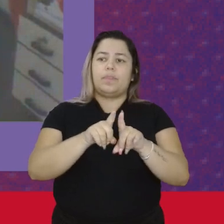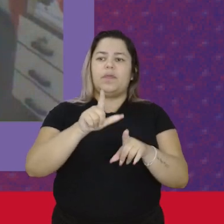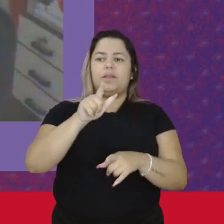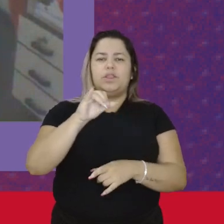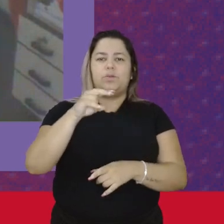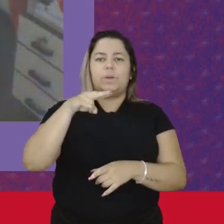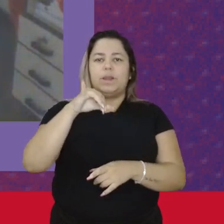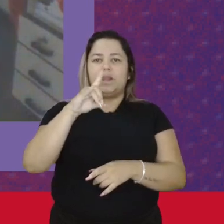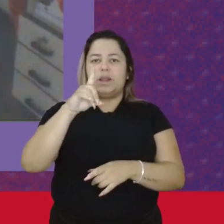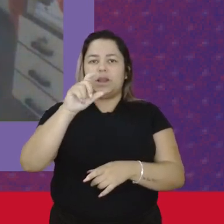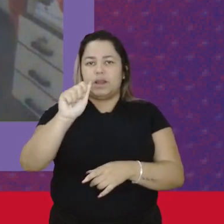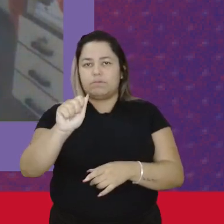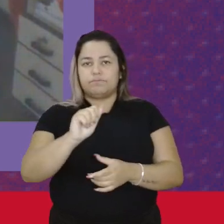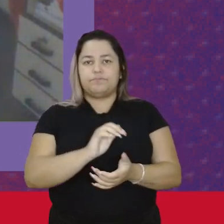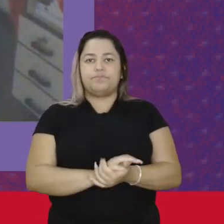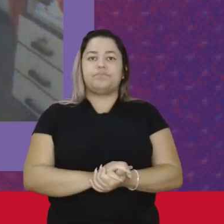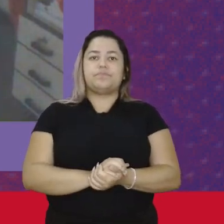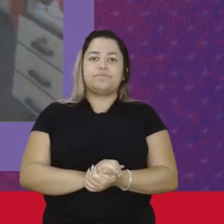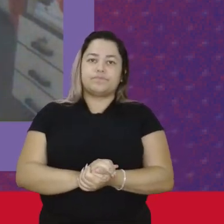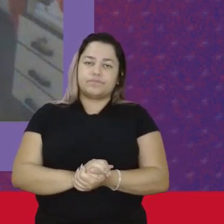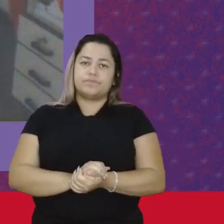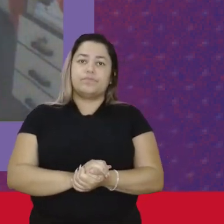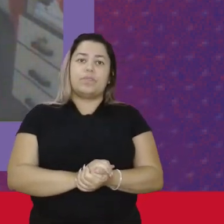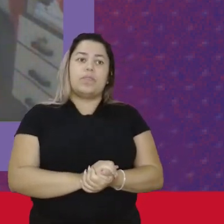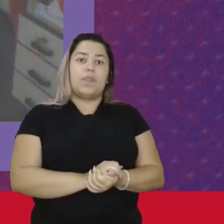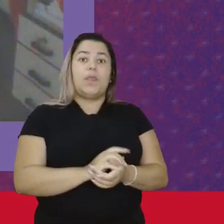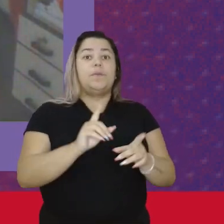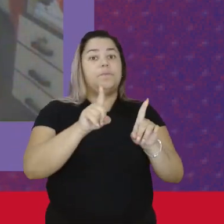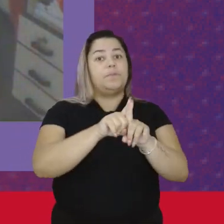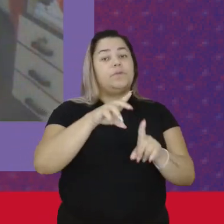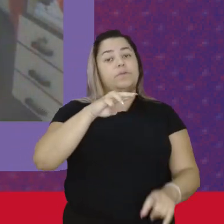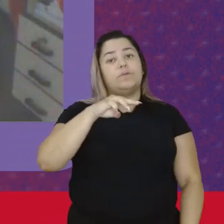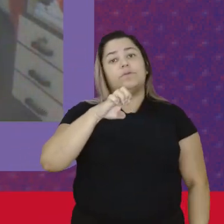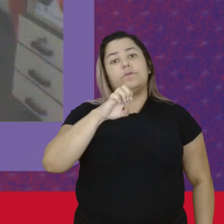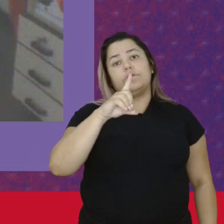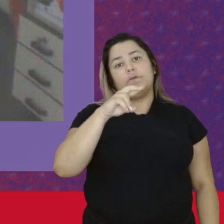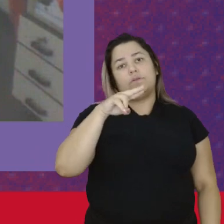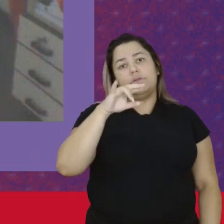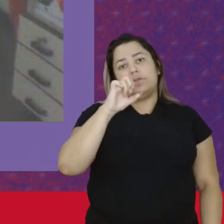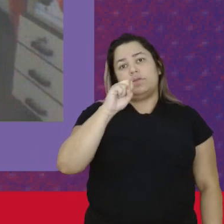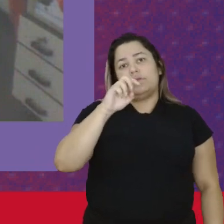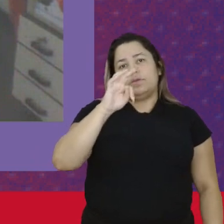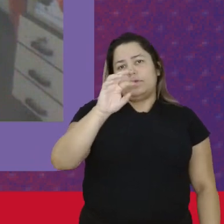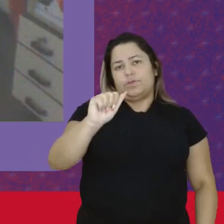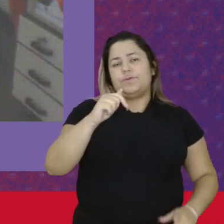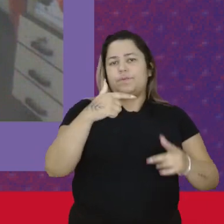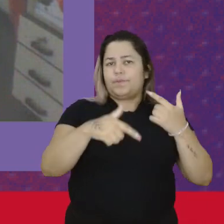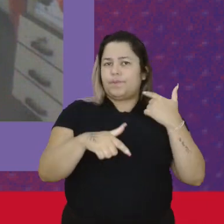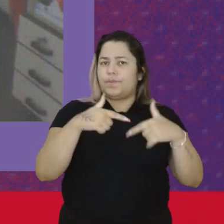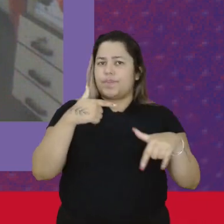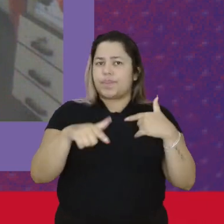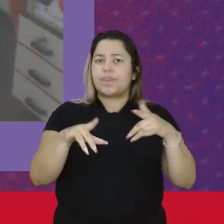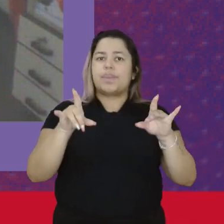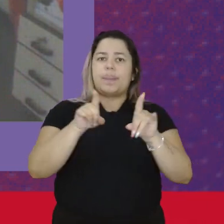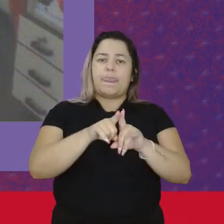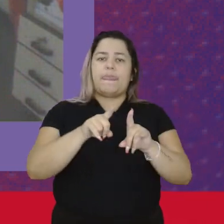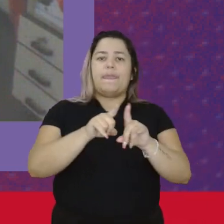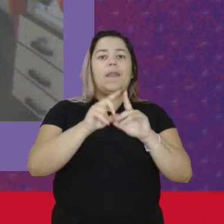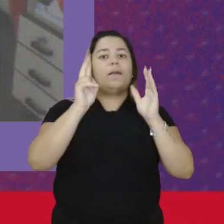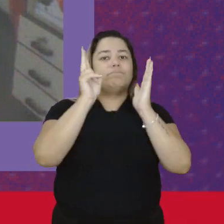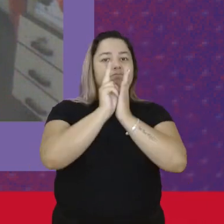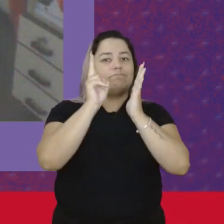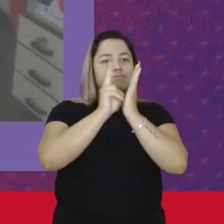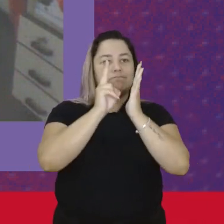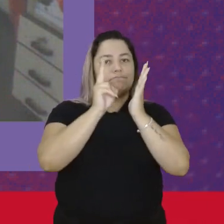Leolinda Daltro Figueiredo, que é uma indianista, né? Ela vai trabalhar, inclusive, com a questão indígena e a questão da